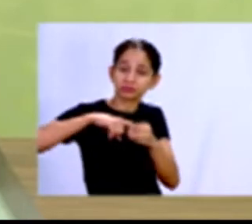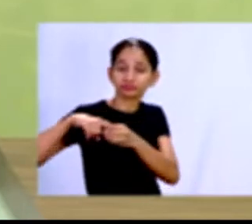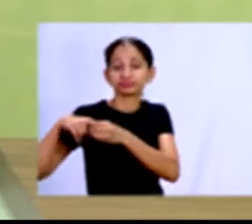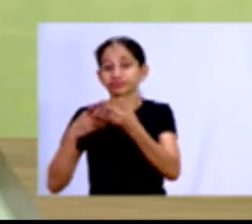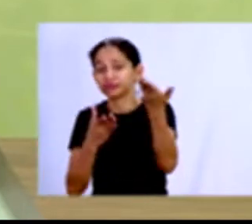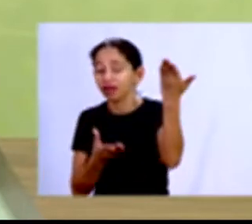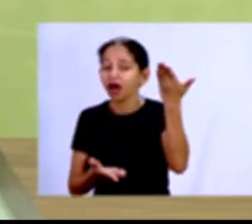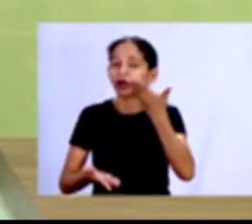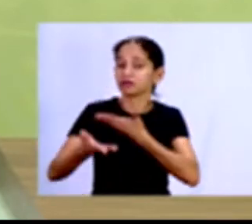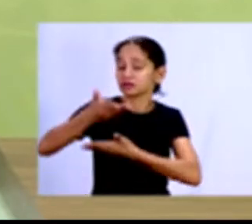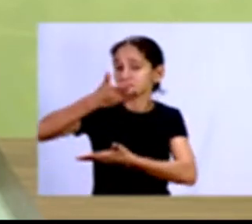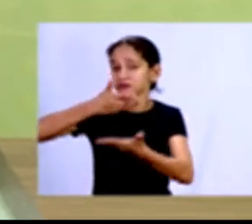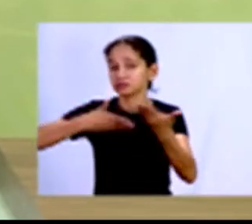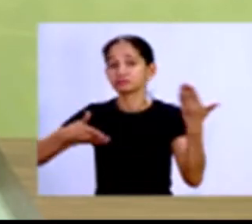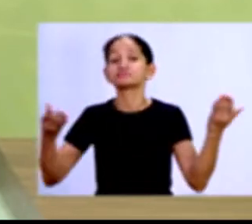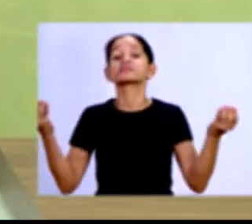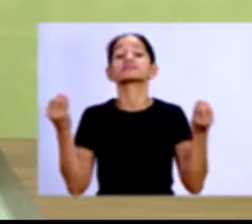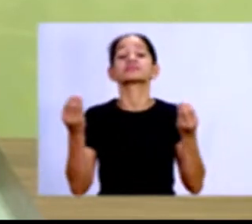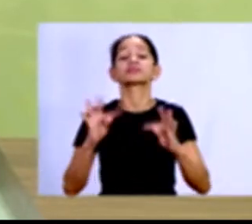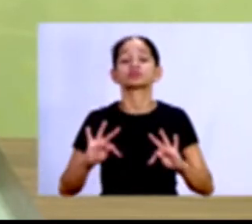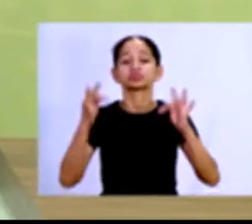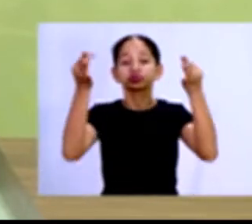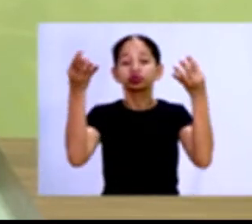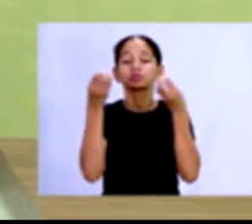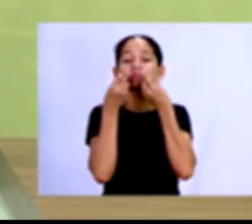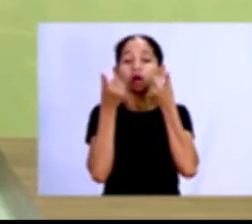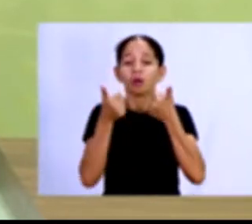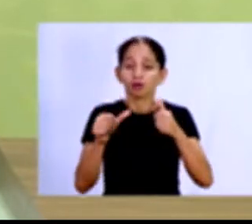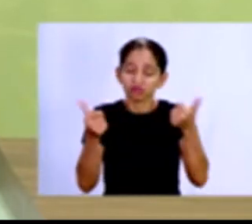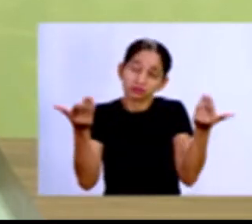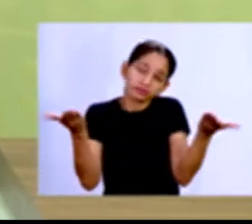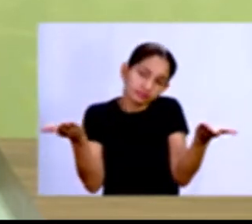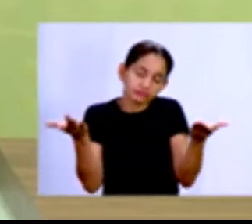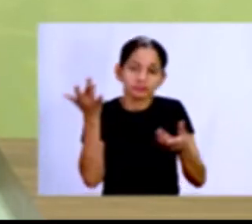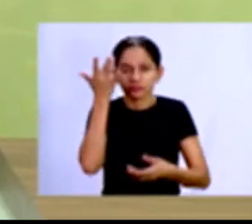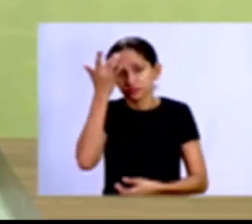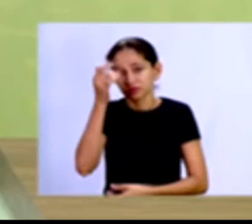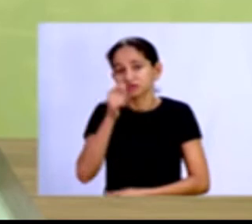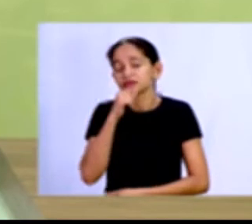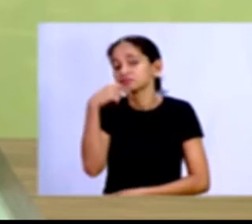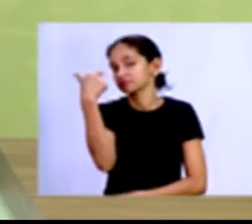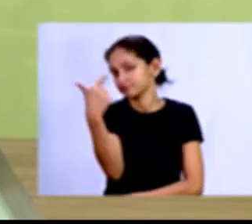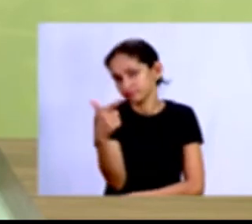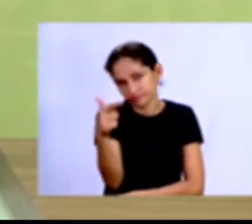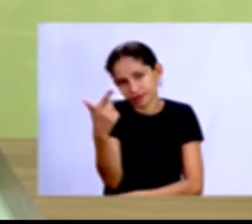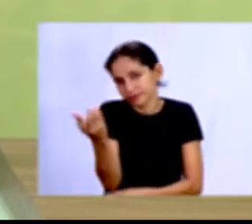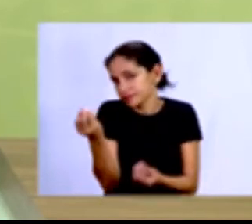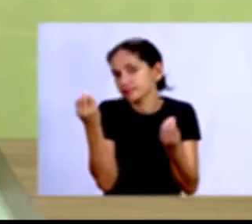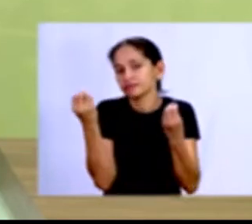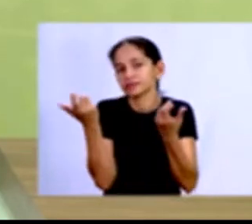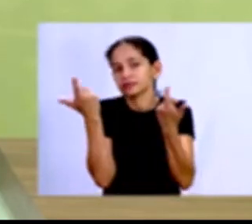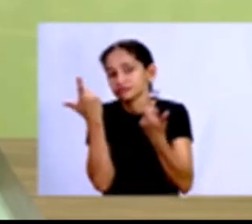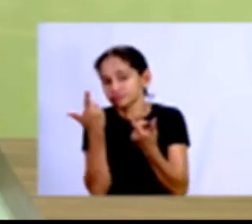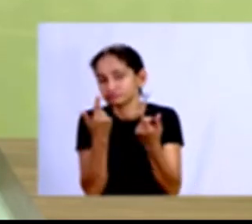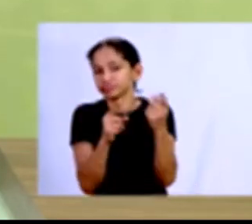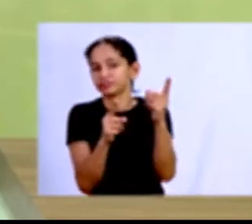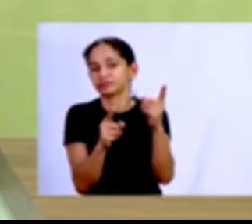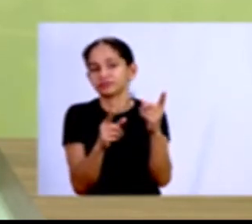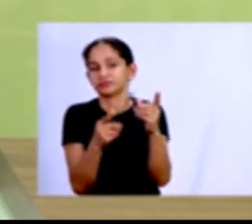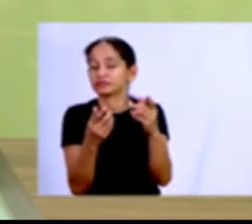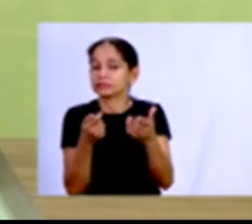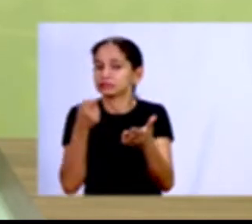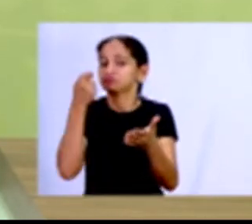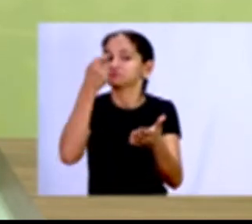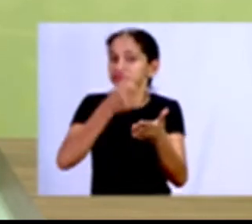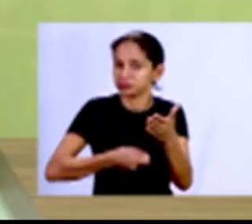ainda tem, seja tecnologicamente, né? E aí às vezes não tem um peito maior, né? Vamos dizer assim, para chegar e impor